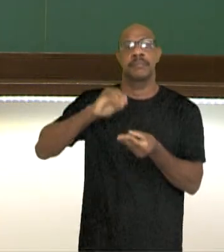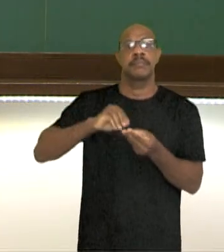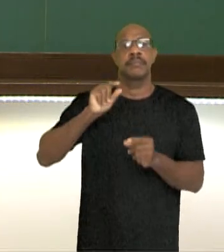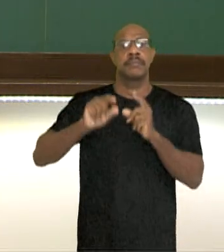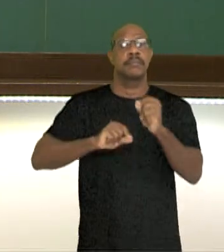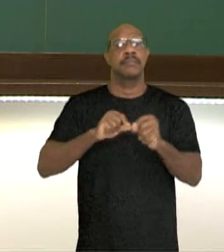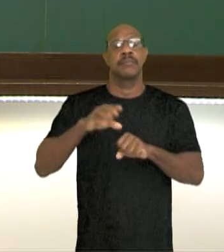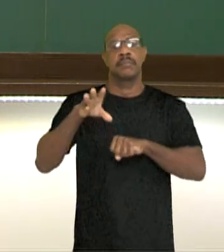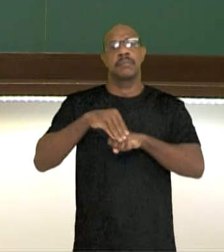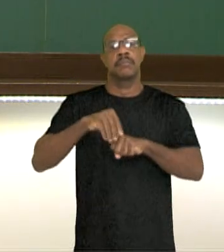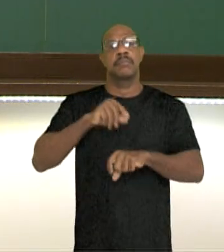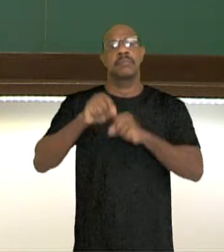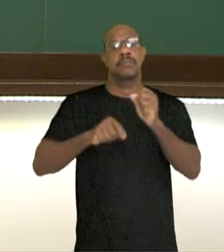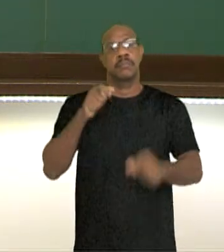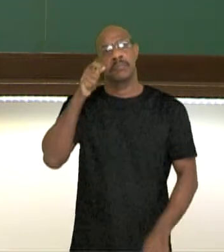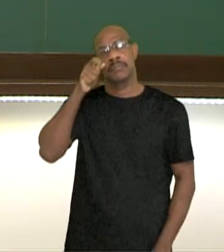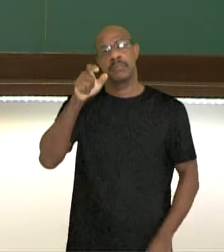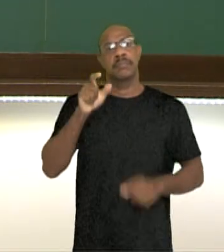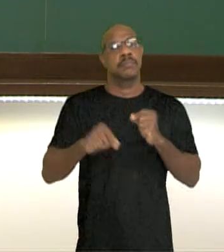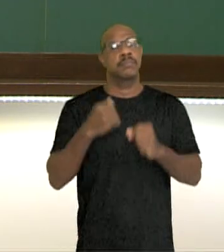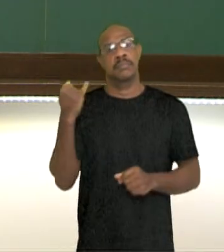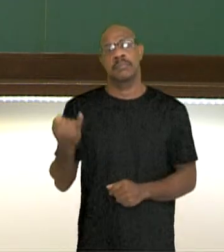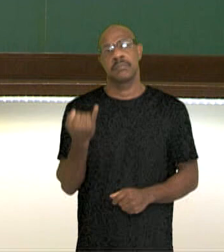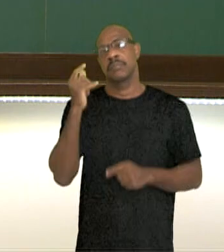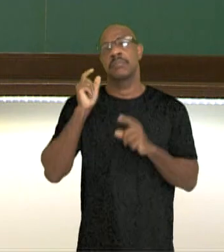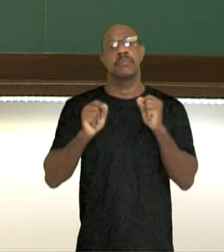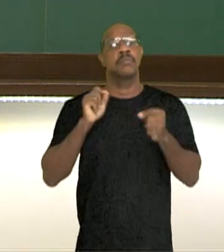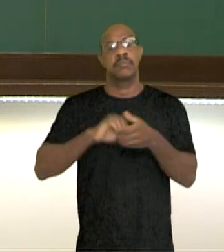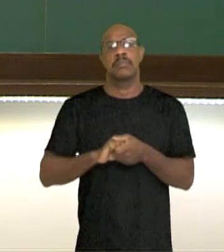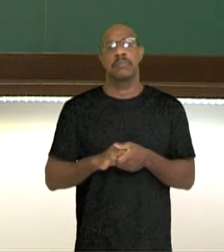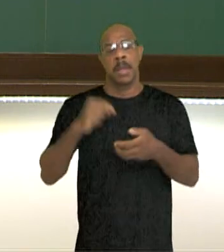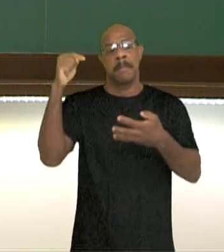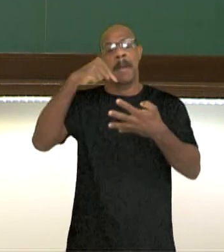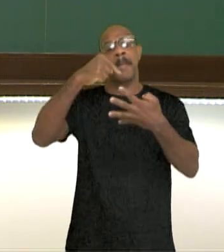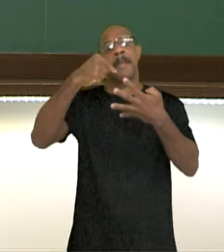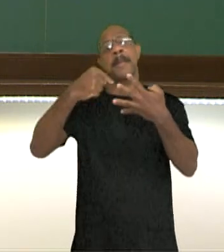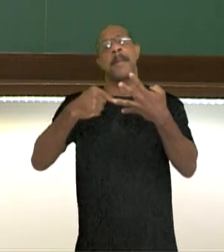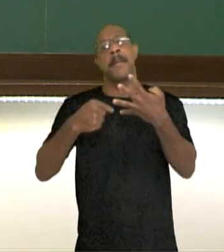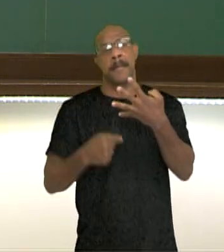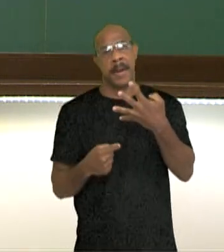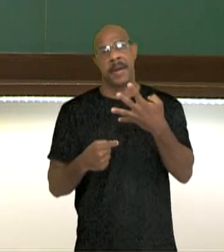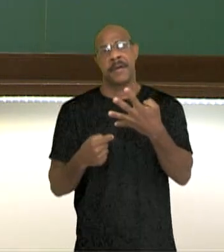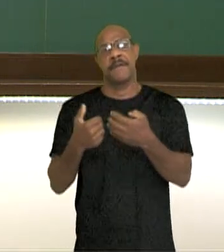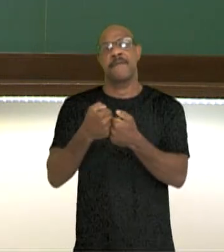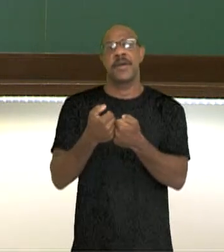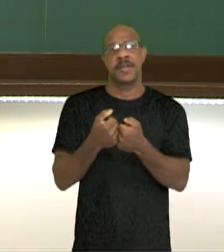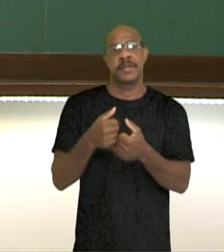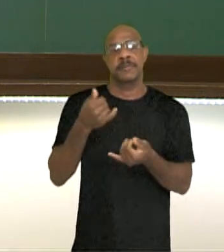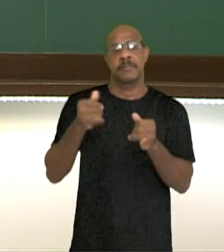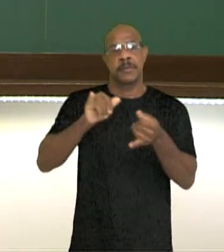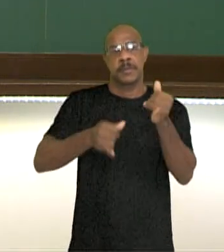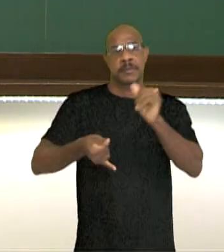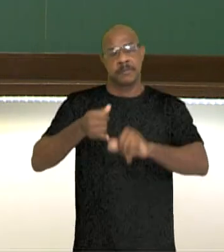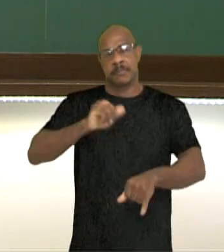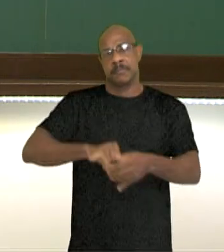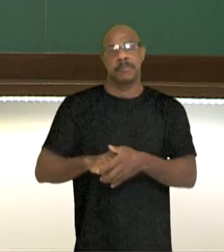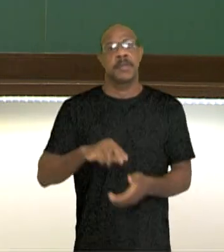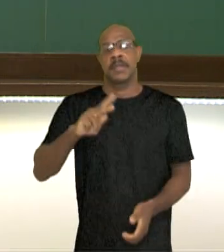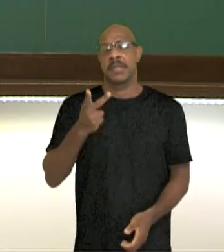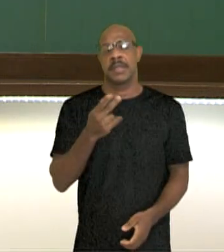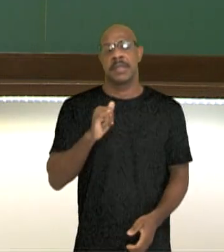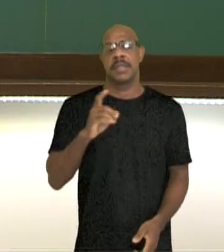este conhecimento interessante e importante, que são as propriedades físicas e químicas dos